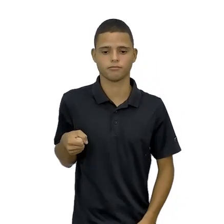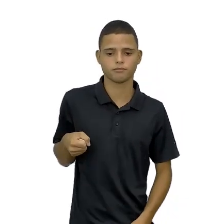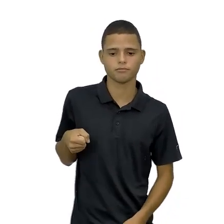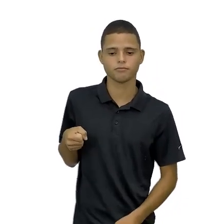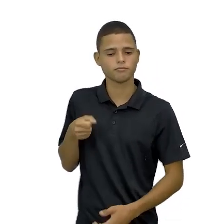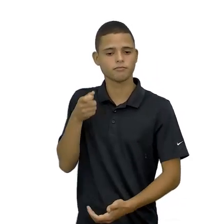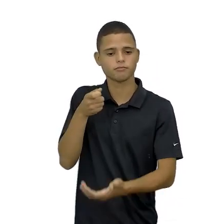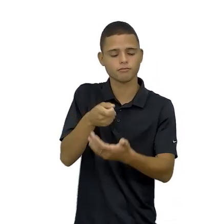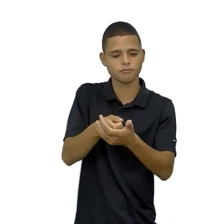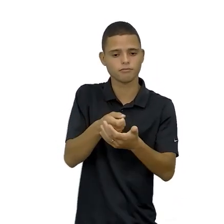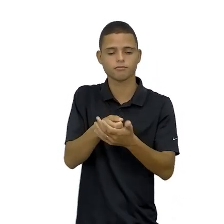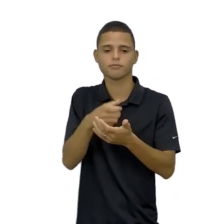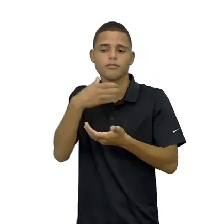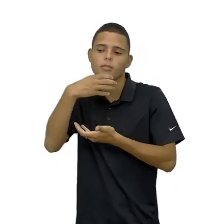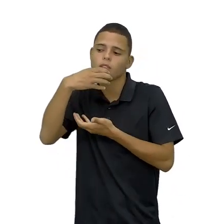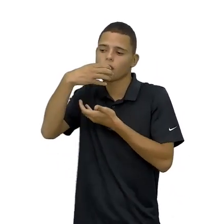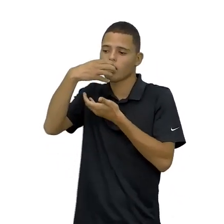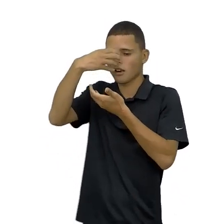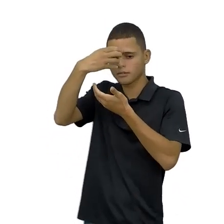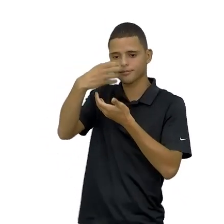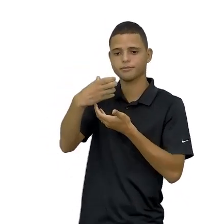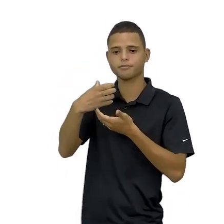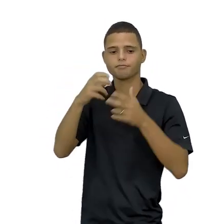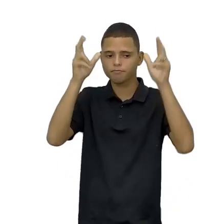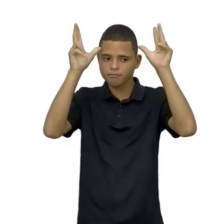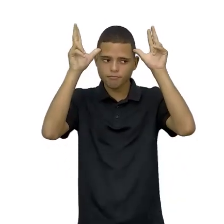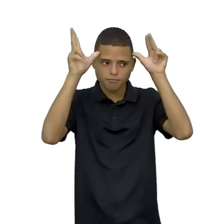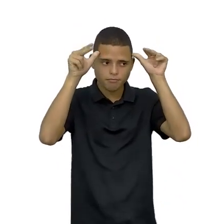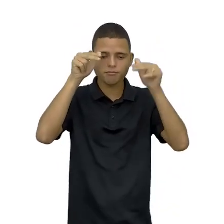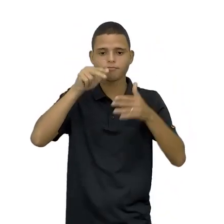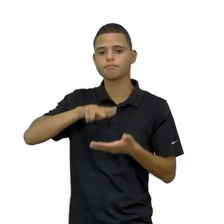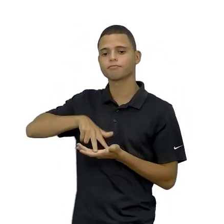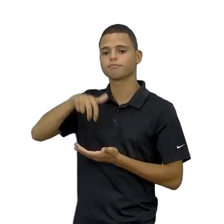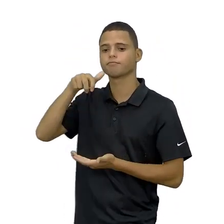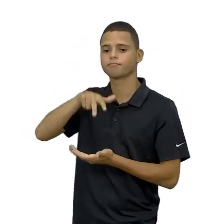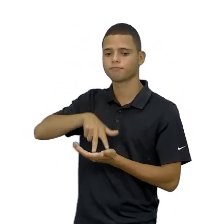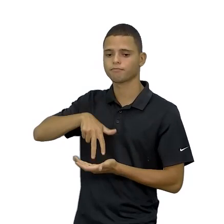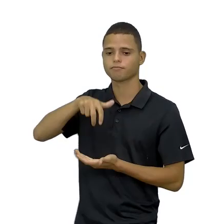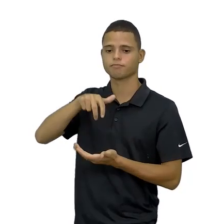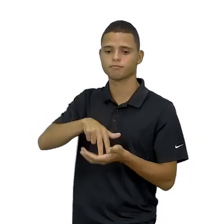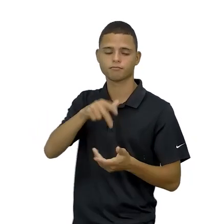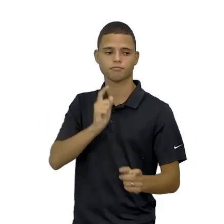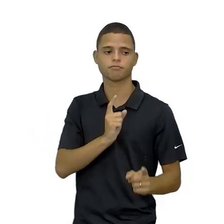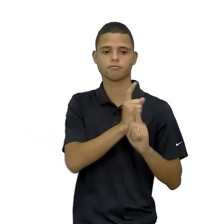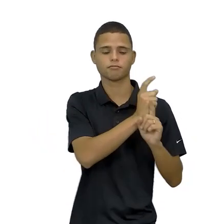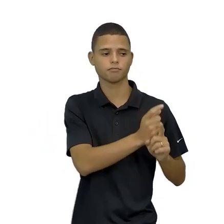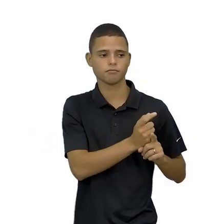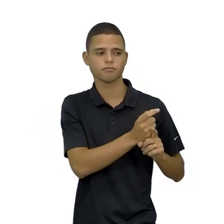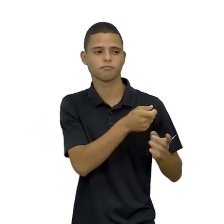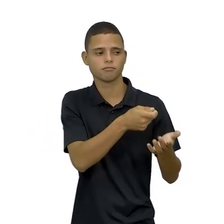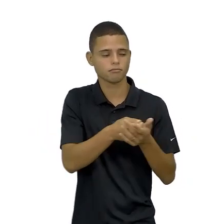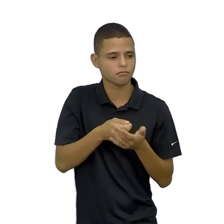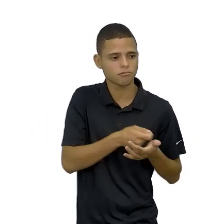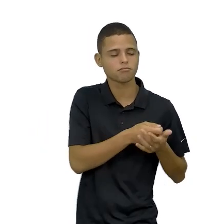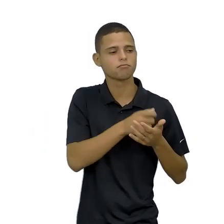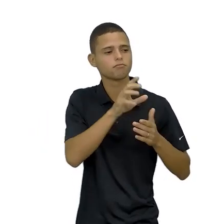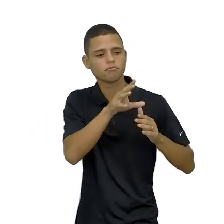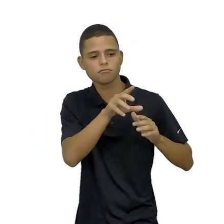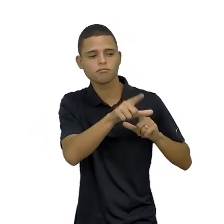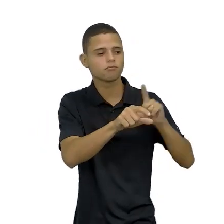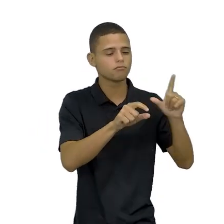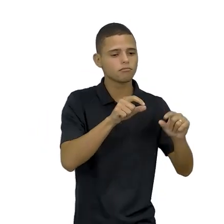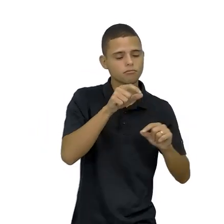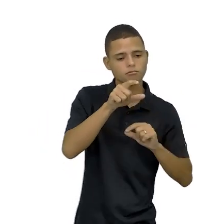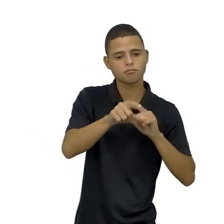e frutas. Saltando entre pinheiros e amoras, logo chegou à feira. Escolheu cenouras, alfaces